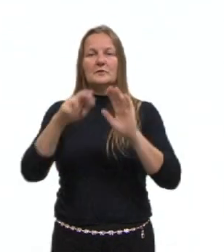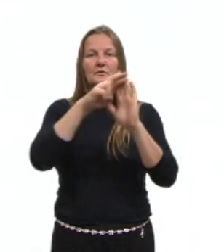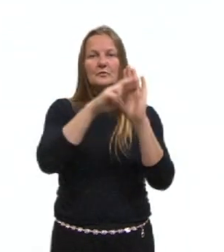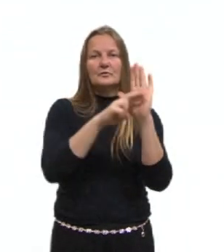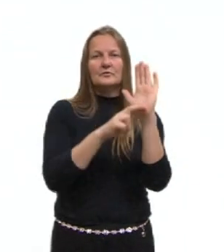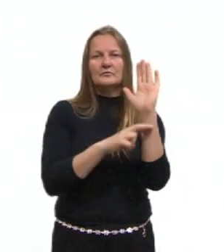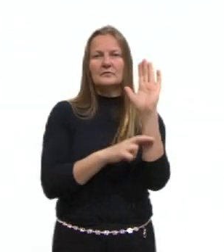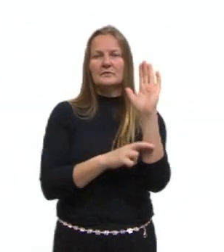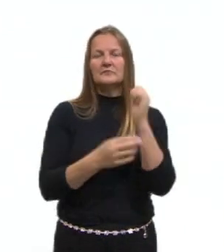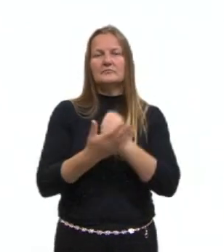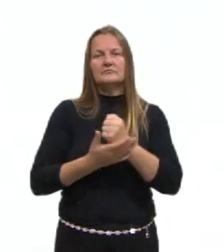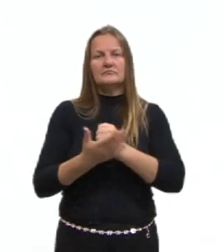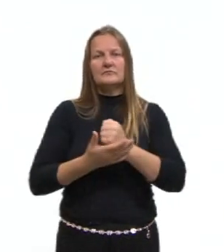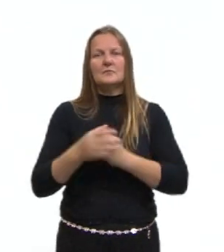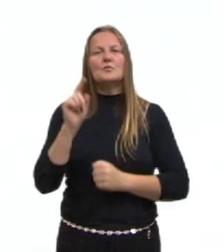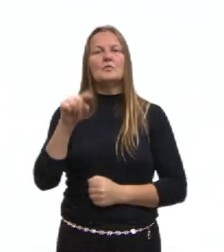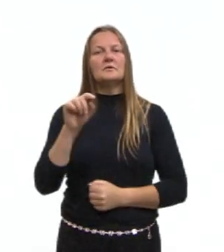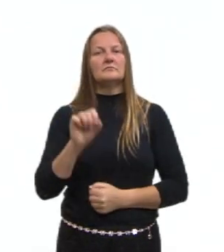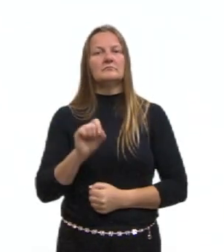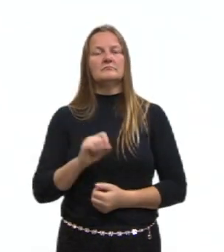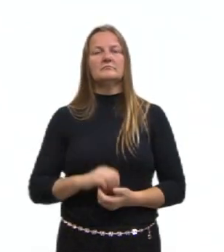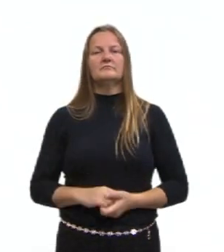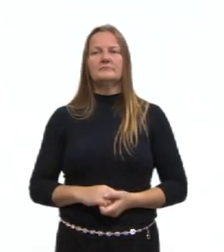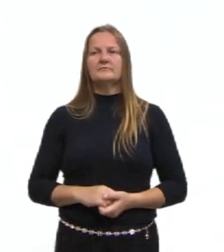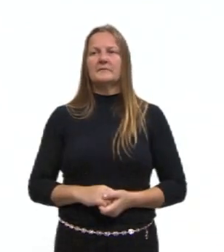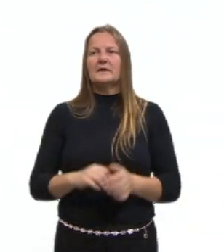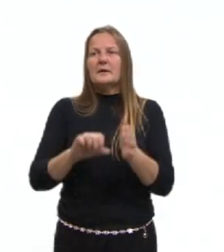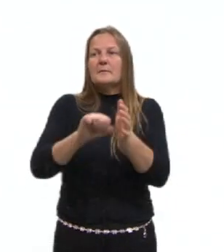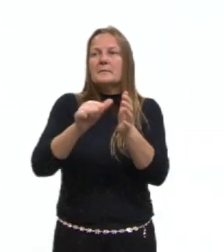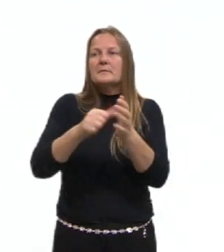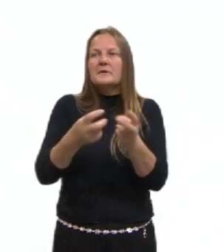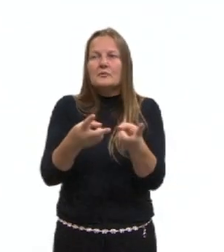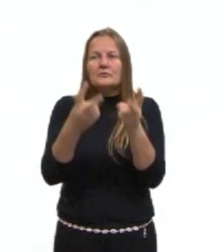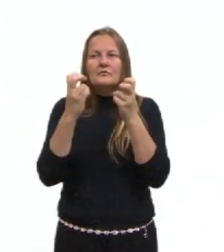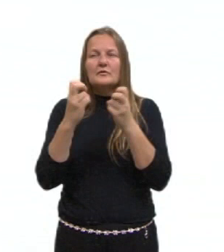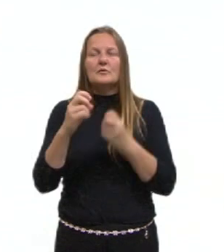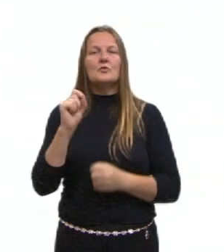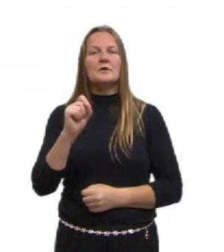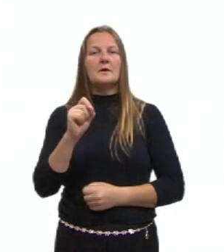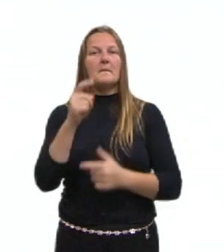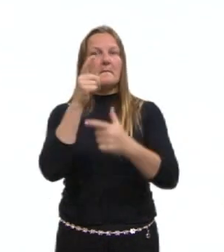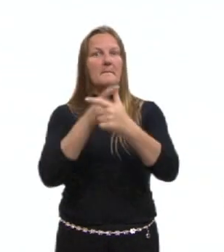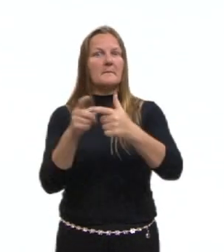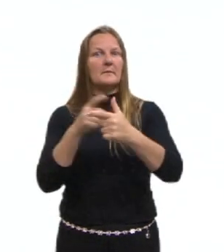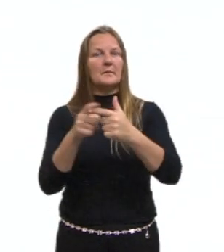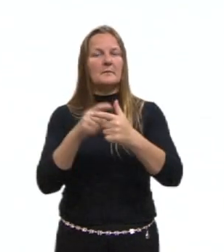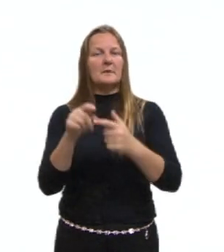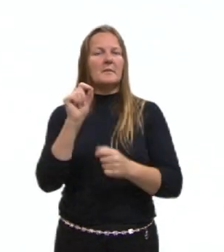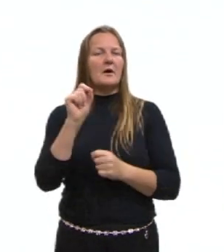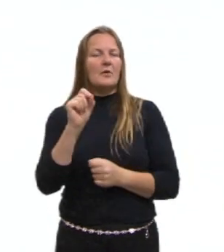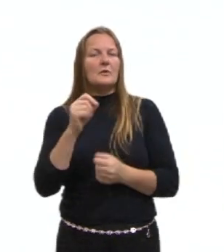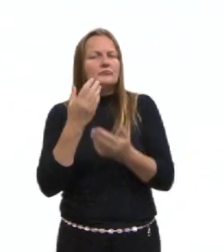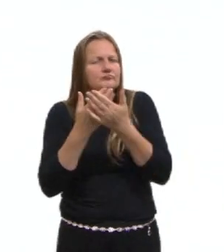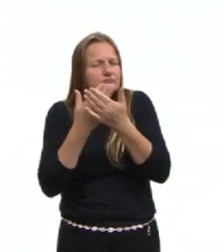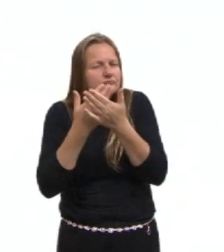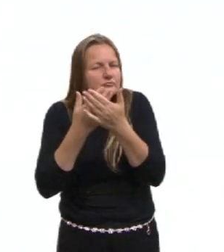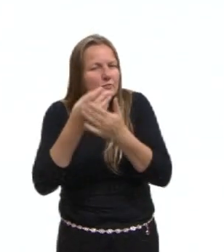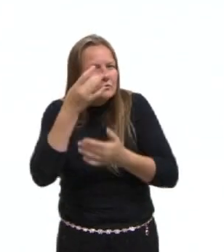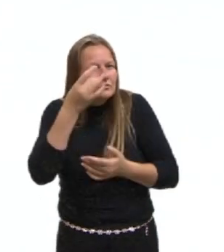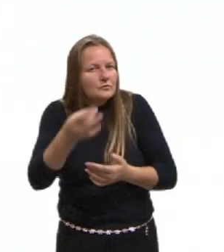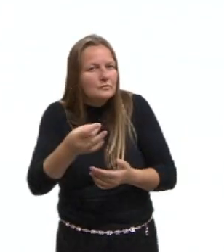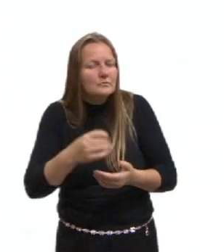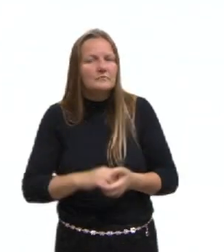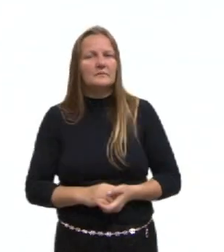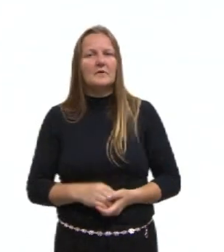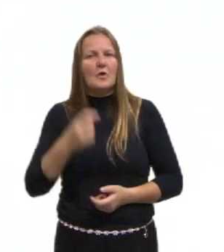básico ali é esse. O que, que seria esse roteiro? Primeiro, a gente precisa identificar uma questão, um problema, algo a ser estudado, né? Que é aquela parte